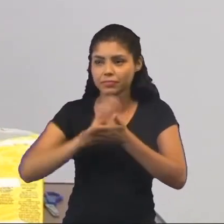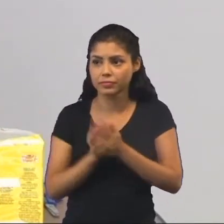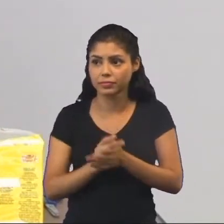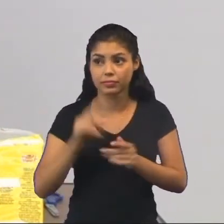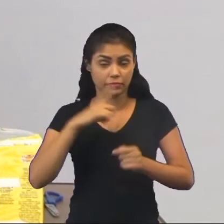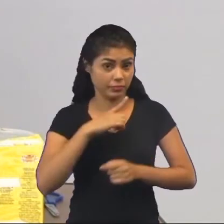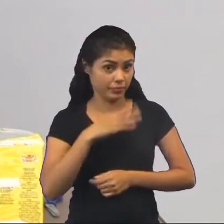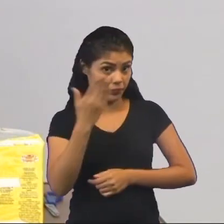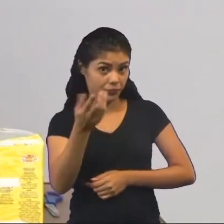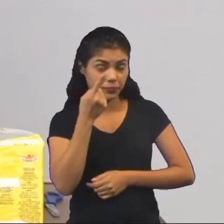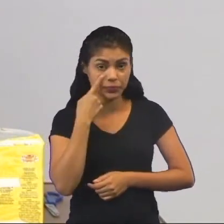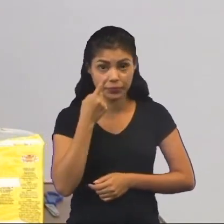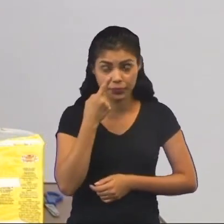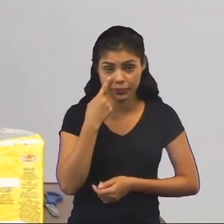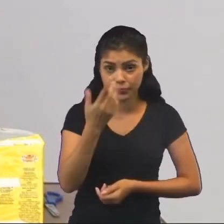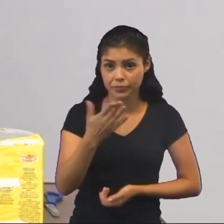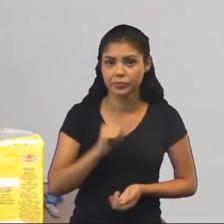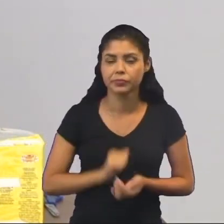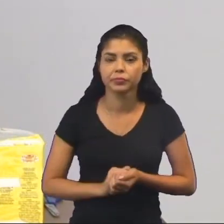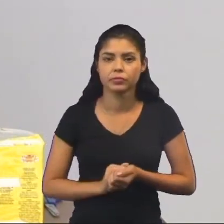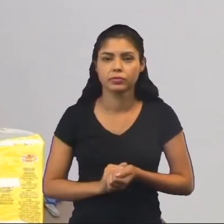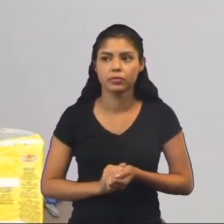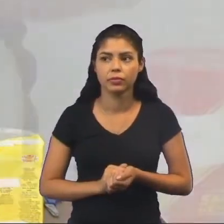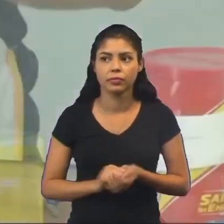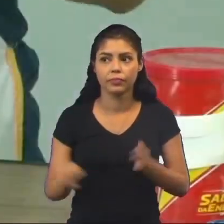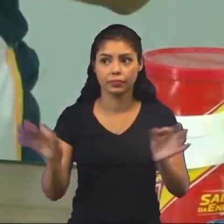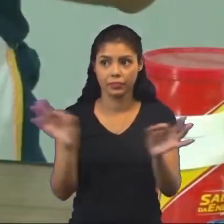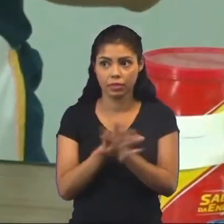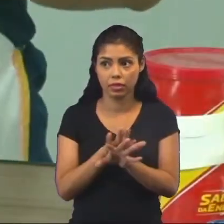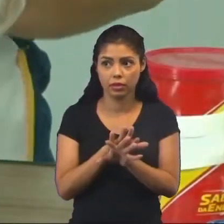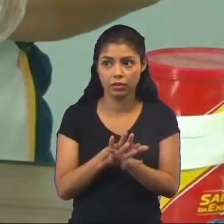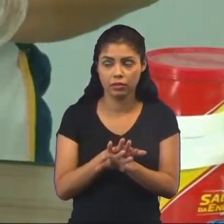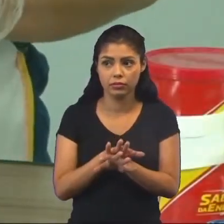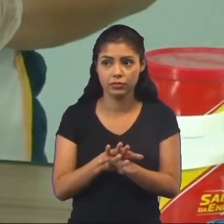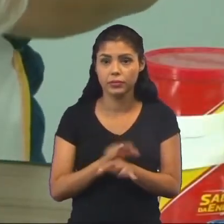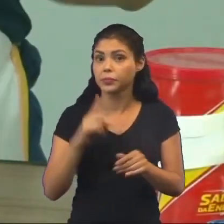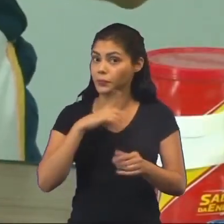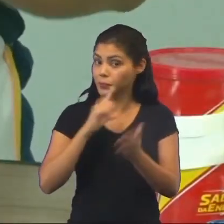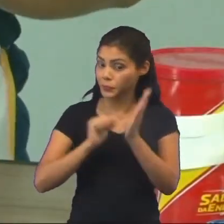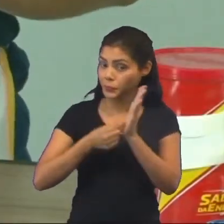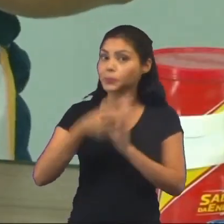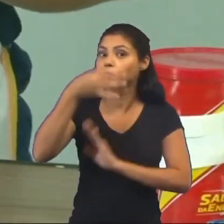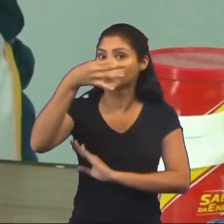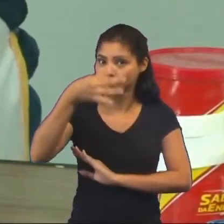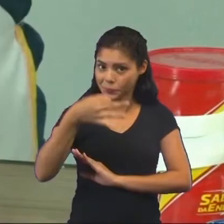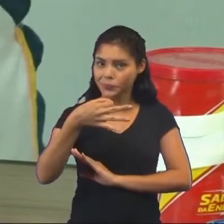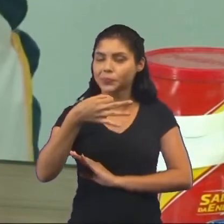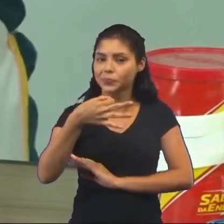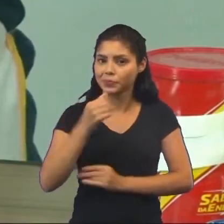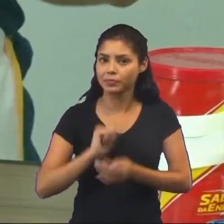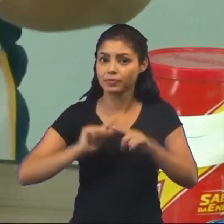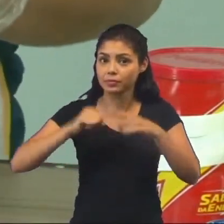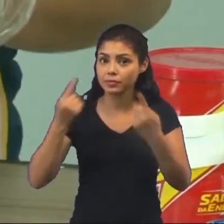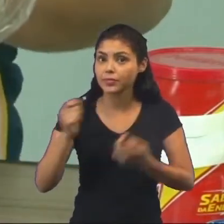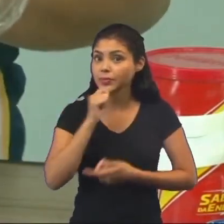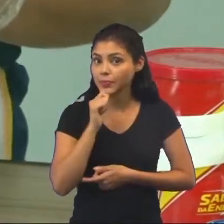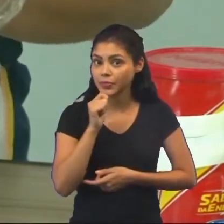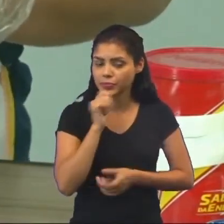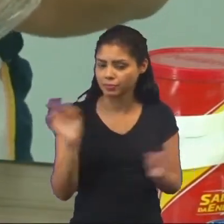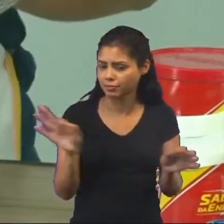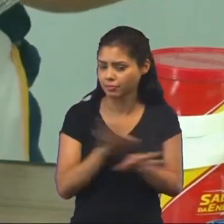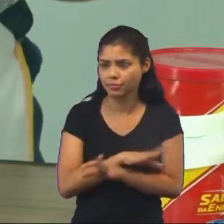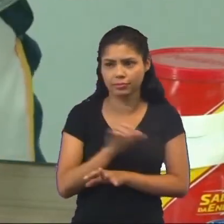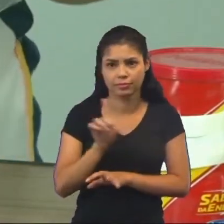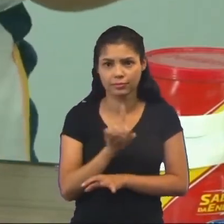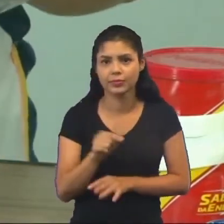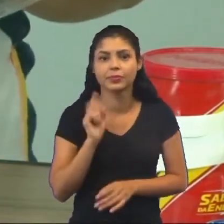Mas tá aqui, ó. Brigadeiro prontinho, deu ponto, tá? Mas ainda não